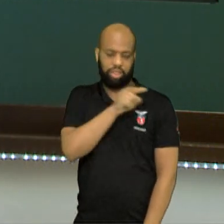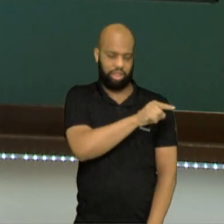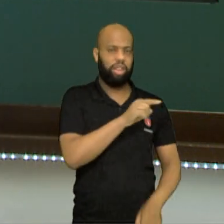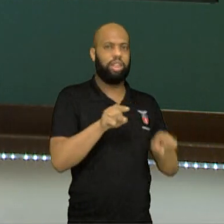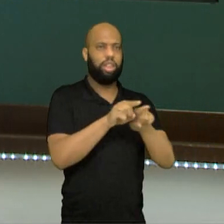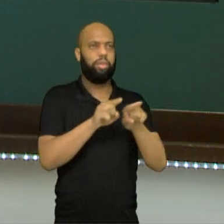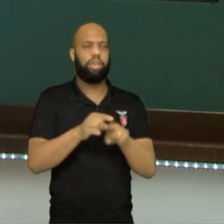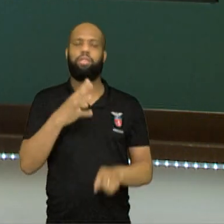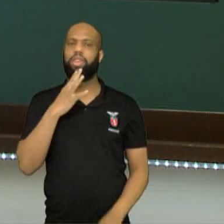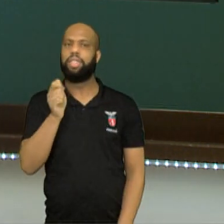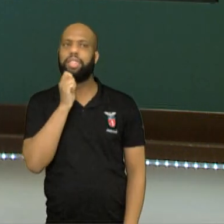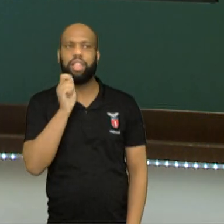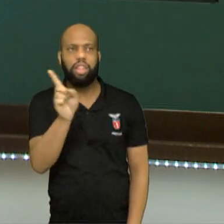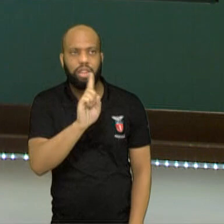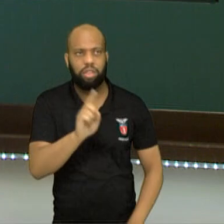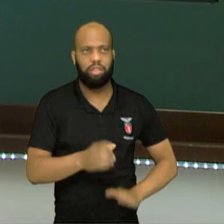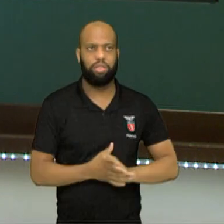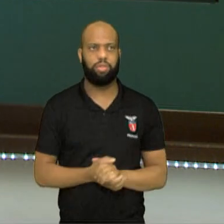que nós não conhecemos.